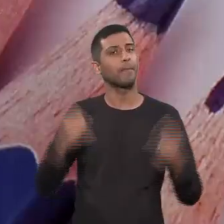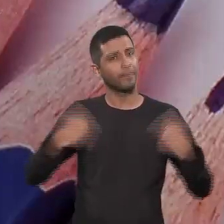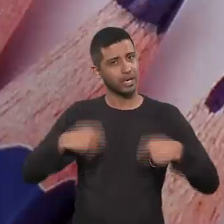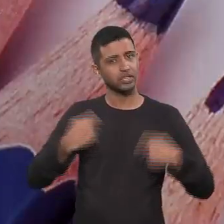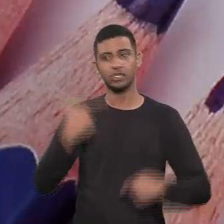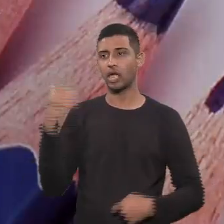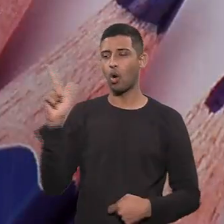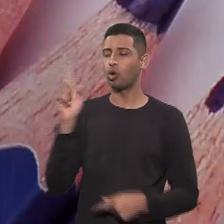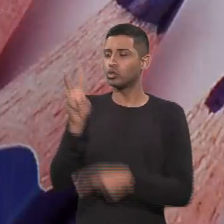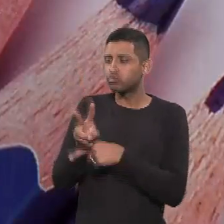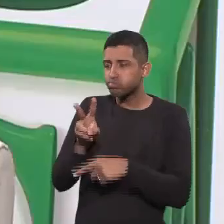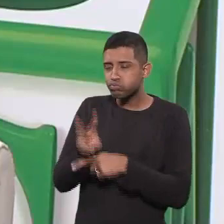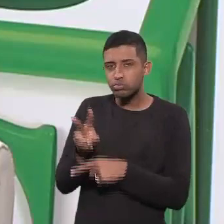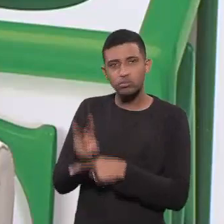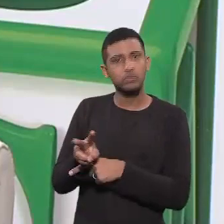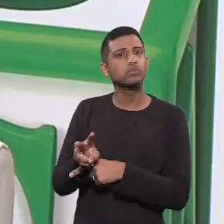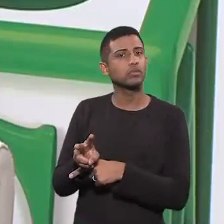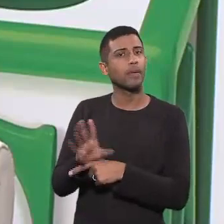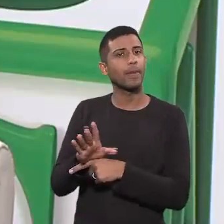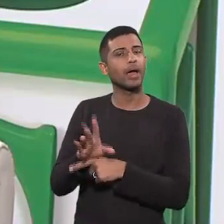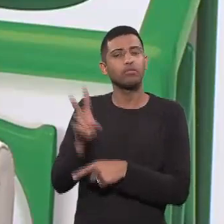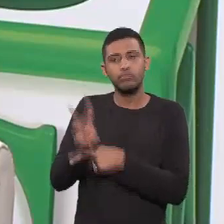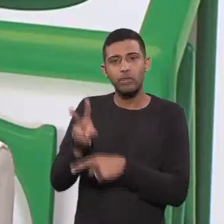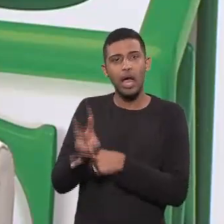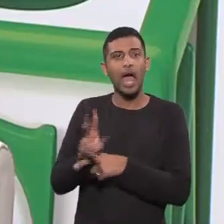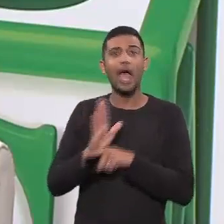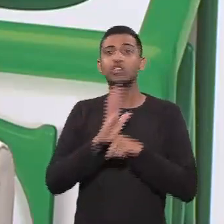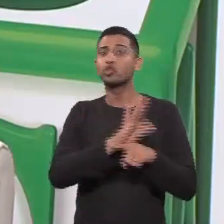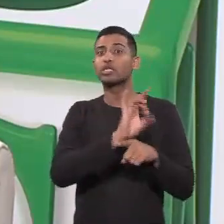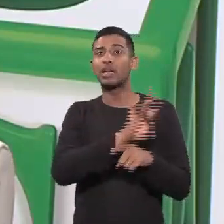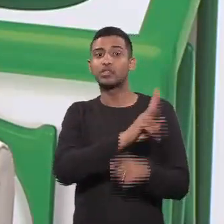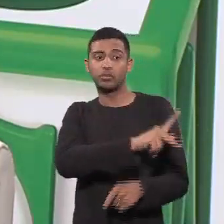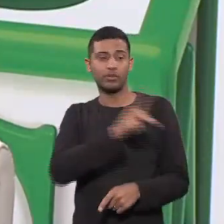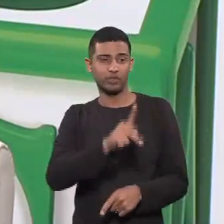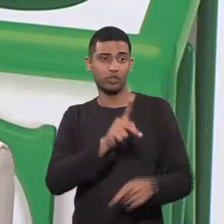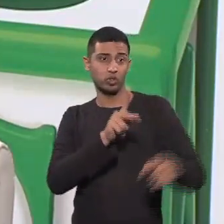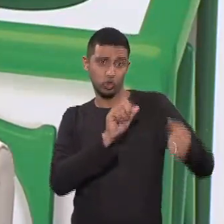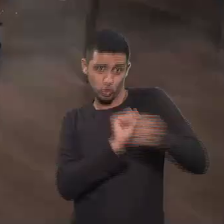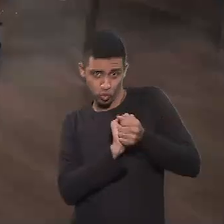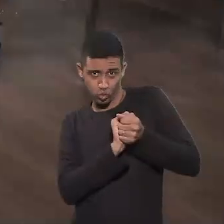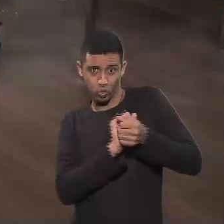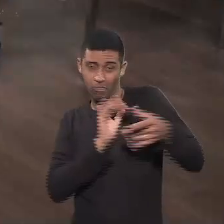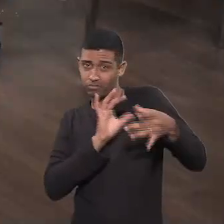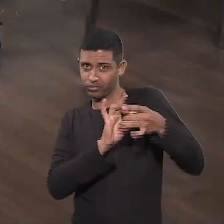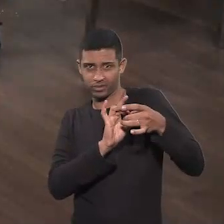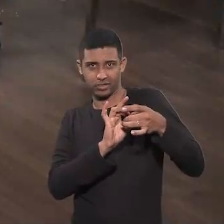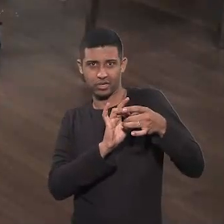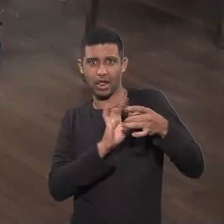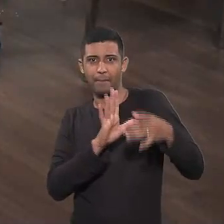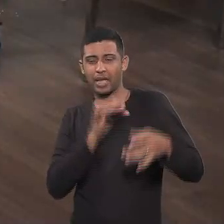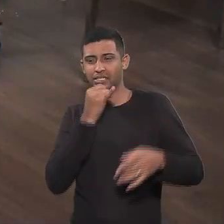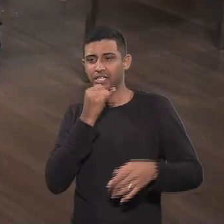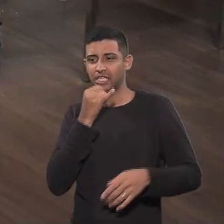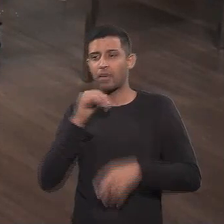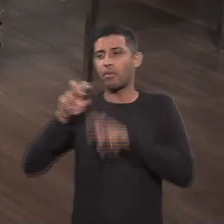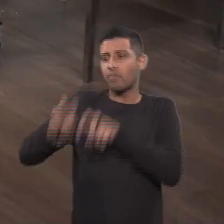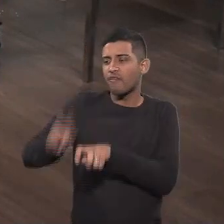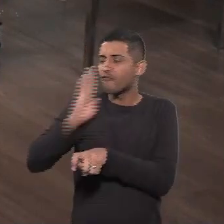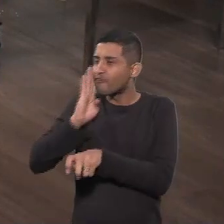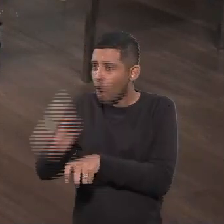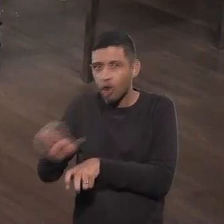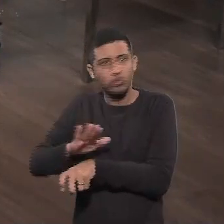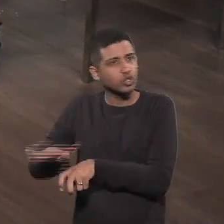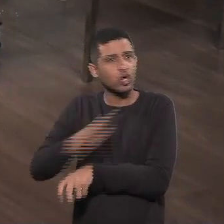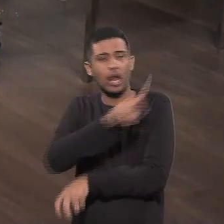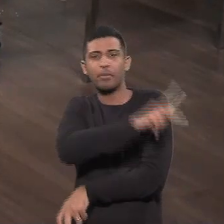mediador. Mas o mediador está ali para ajudar o professor para fazer um trabalho junto com o professor. Não é ficar lá com o mediador, a